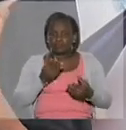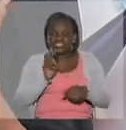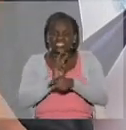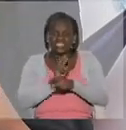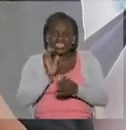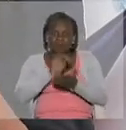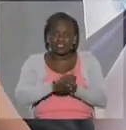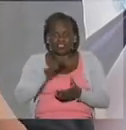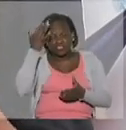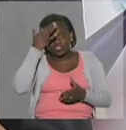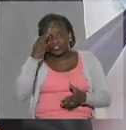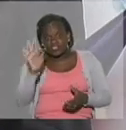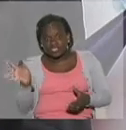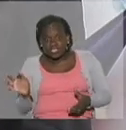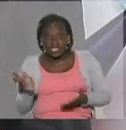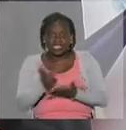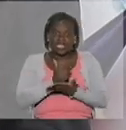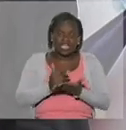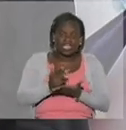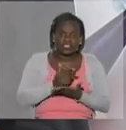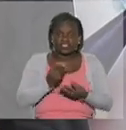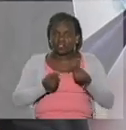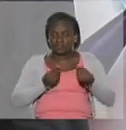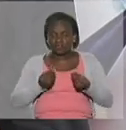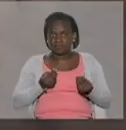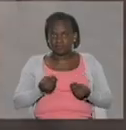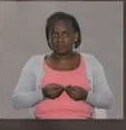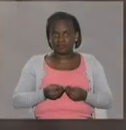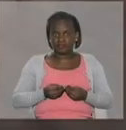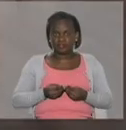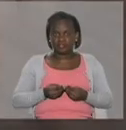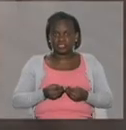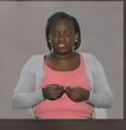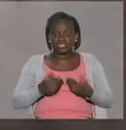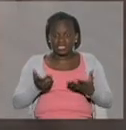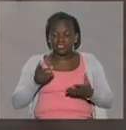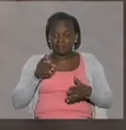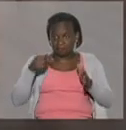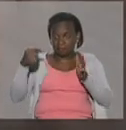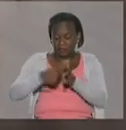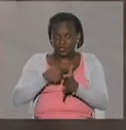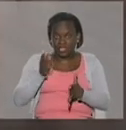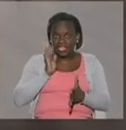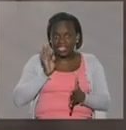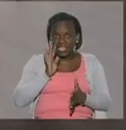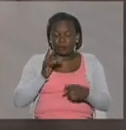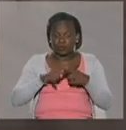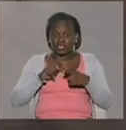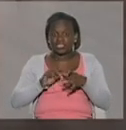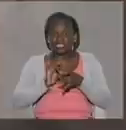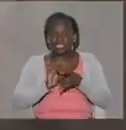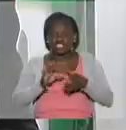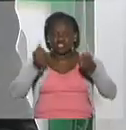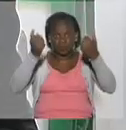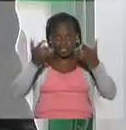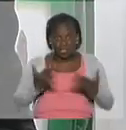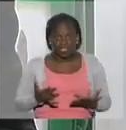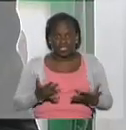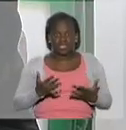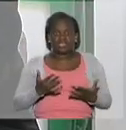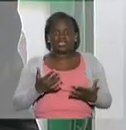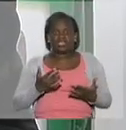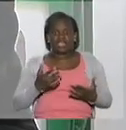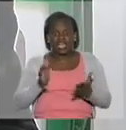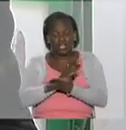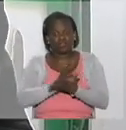esse casamento entre a filosofia e as artes cênicas? Bom, mas a pergunta é legal porque permite até eu